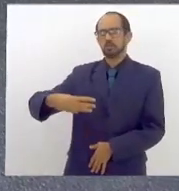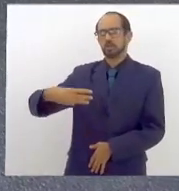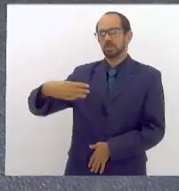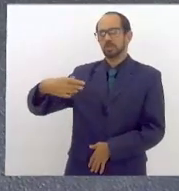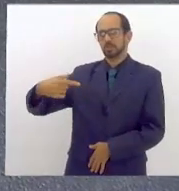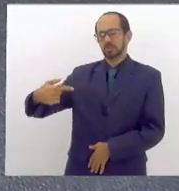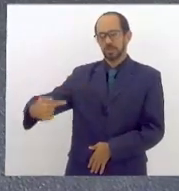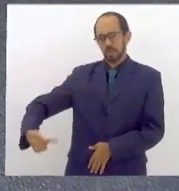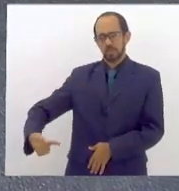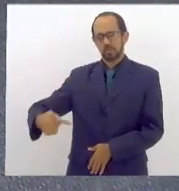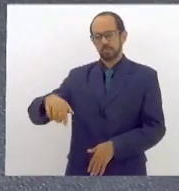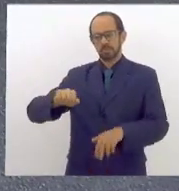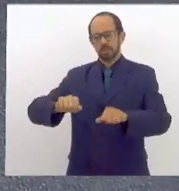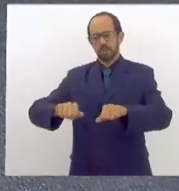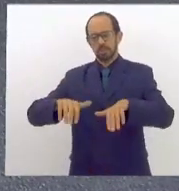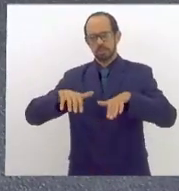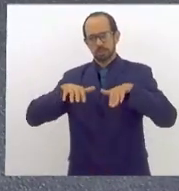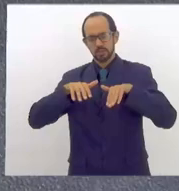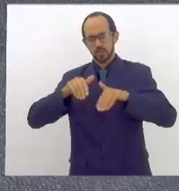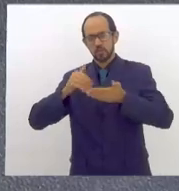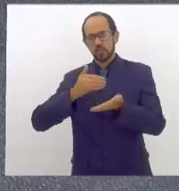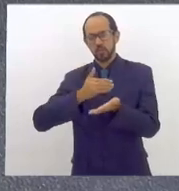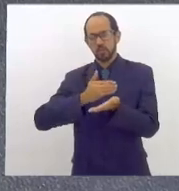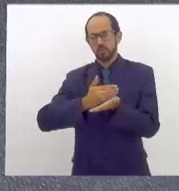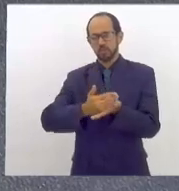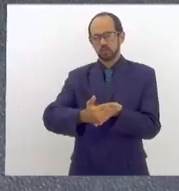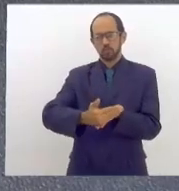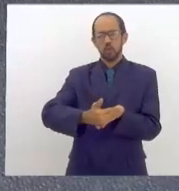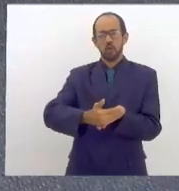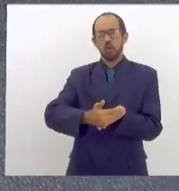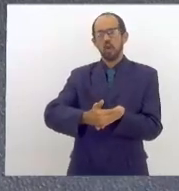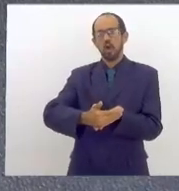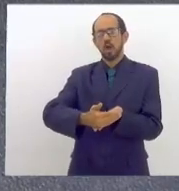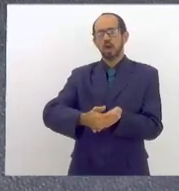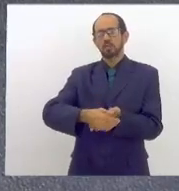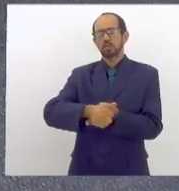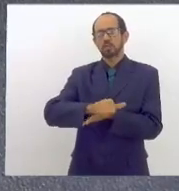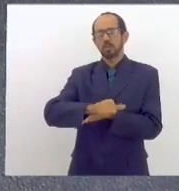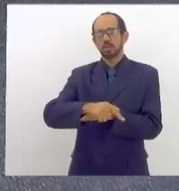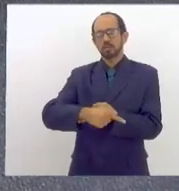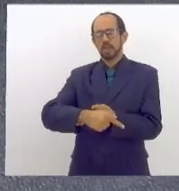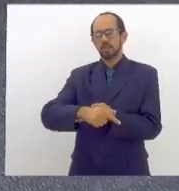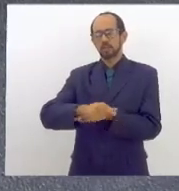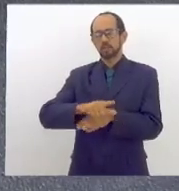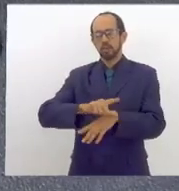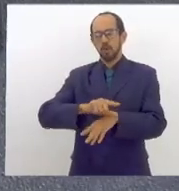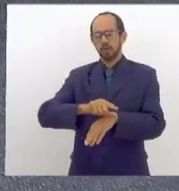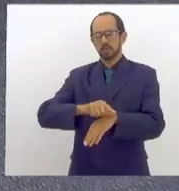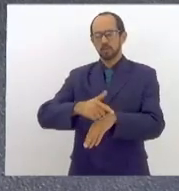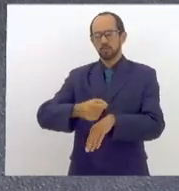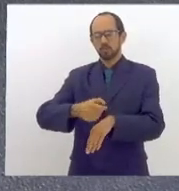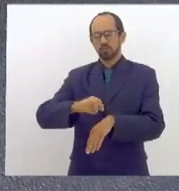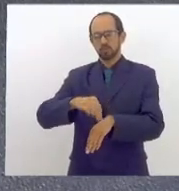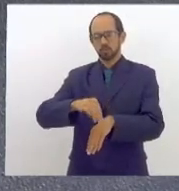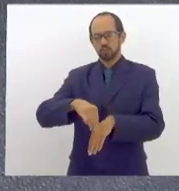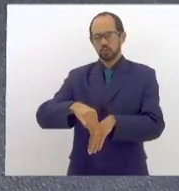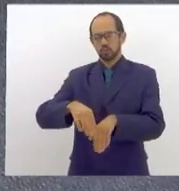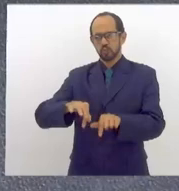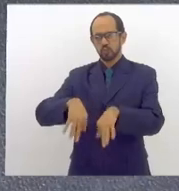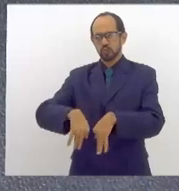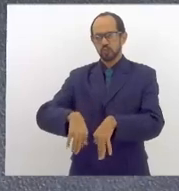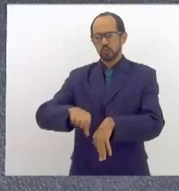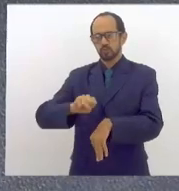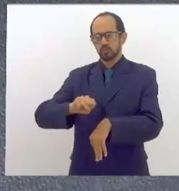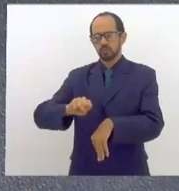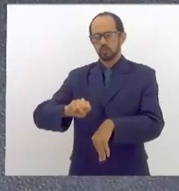sétima seção extraordinária que iniciadas 17:20 encerrou seus